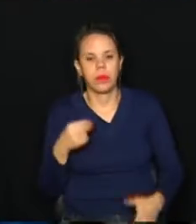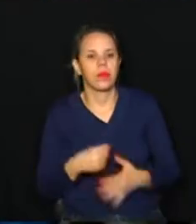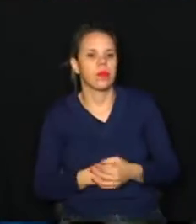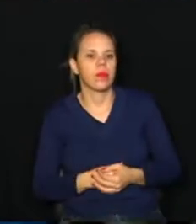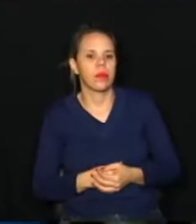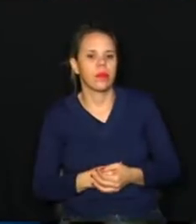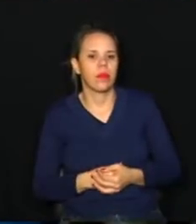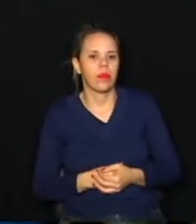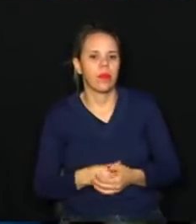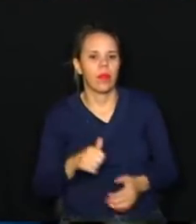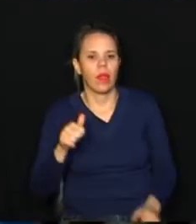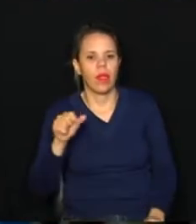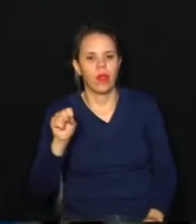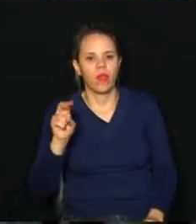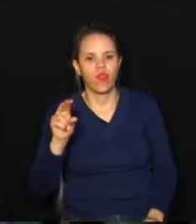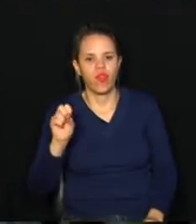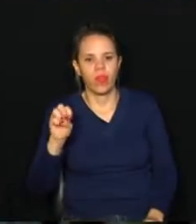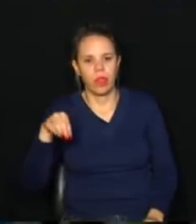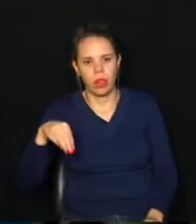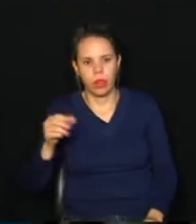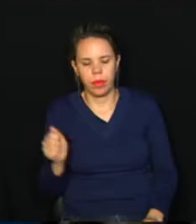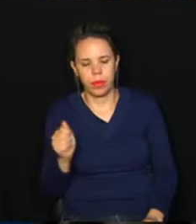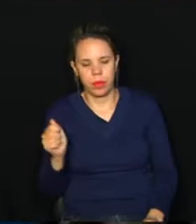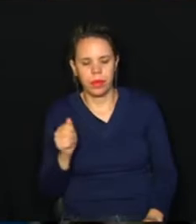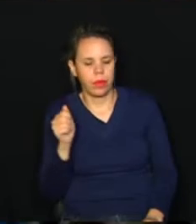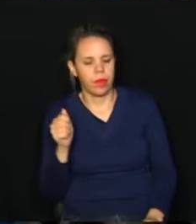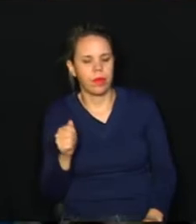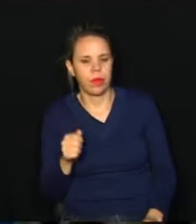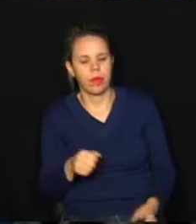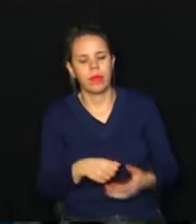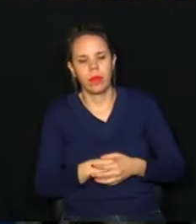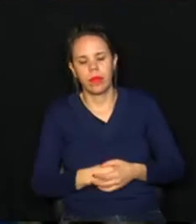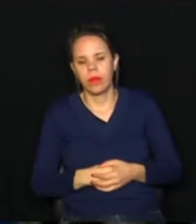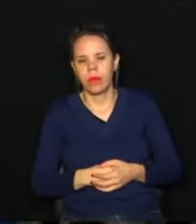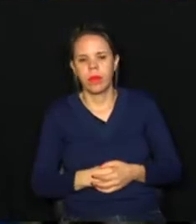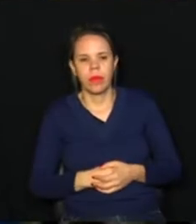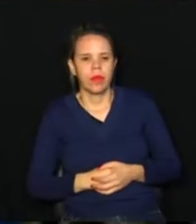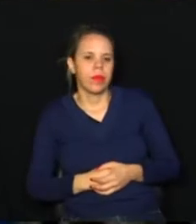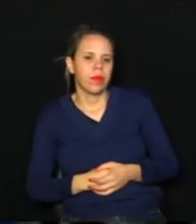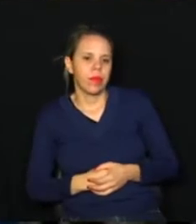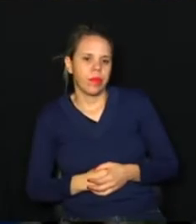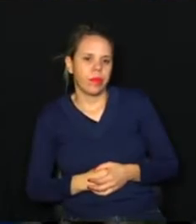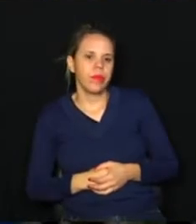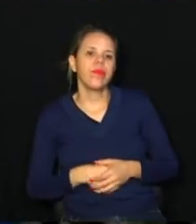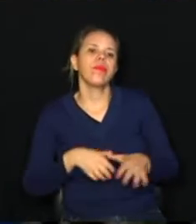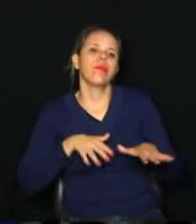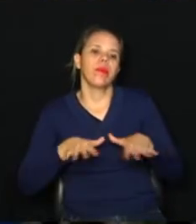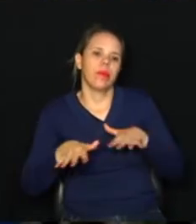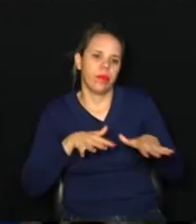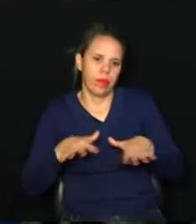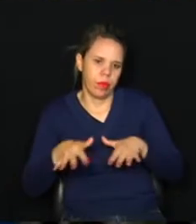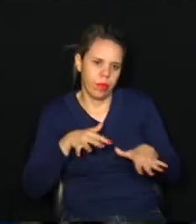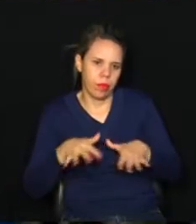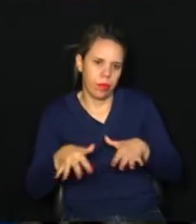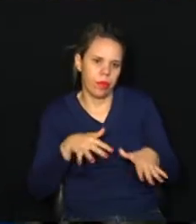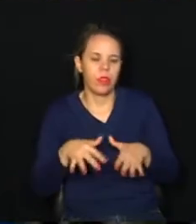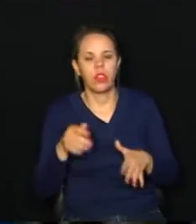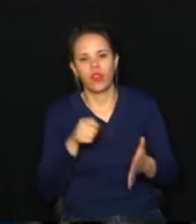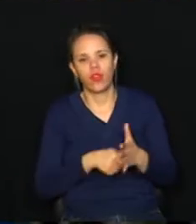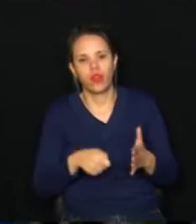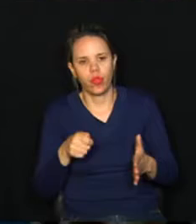pela SUSEM. Adicionalmente, cabe lembrar que há uma mobilização de patrimônio público